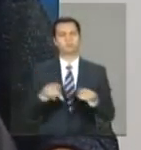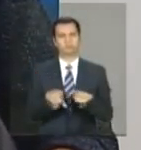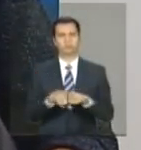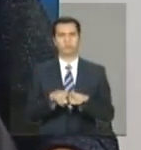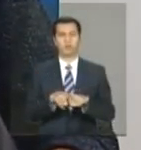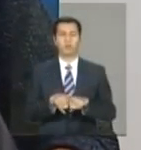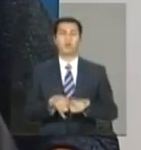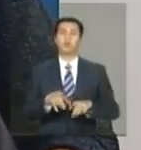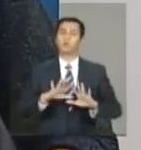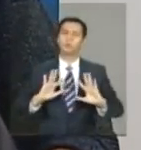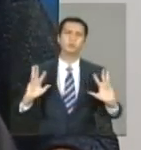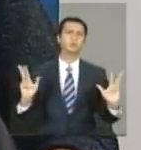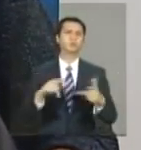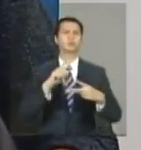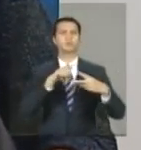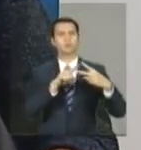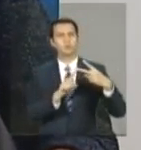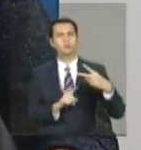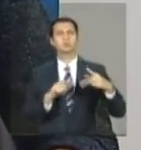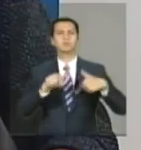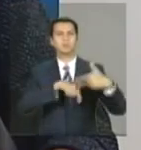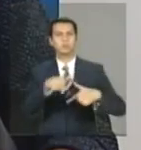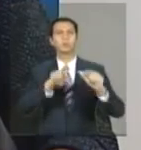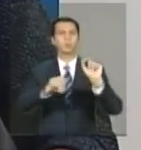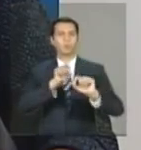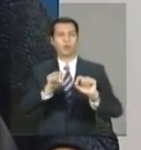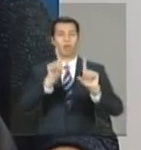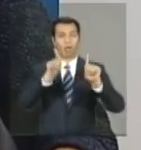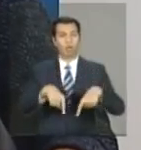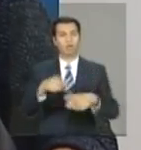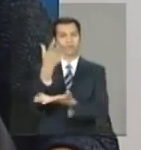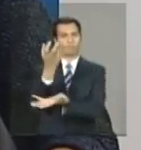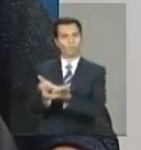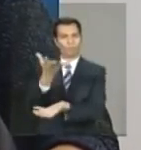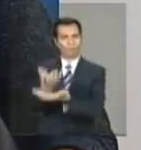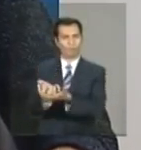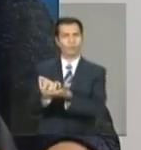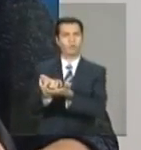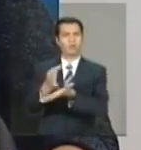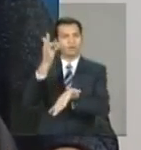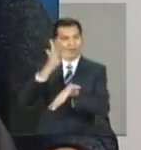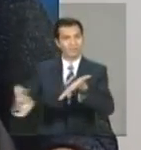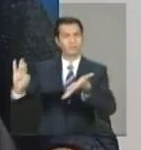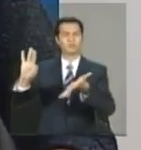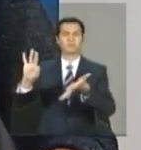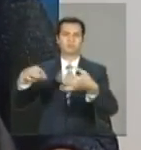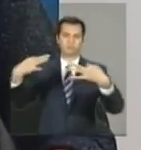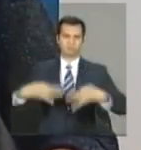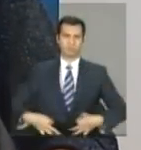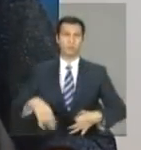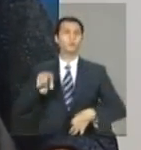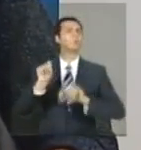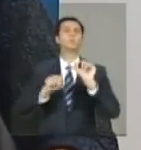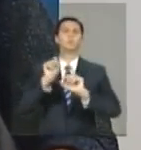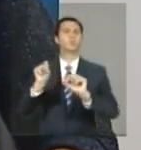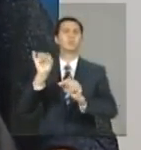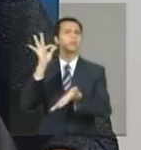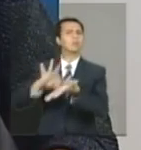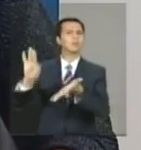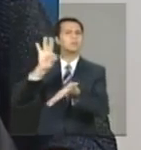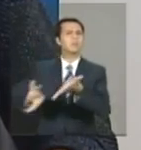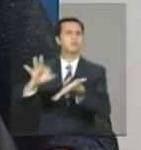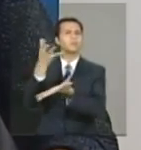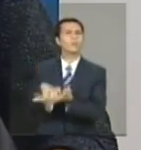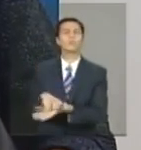entram no bojo da qualificação do Cadastro Único, né? O Cadastro Único, o que que é? Ele é um mapa representativo da pobreza brasileira. No